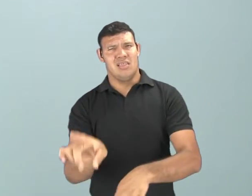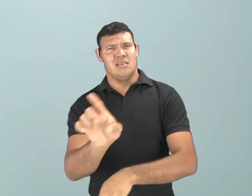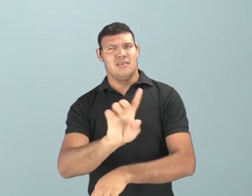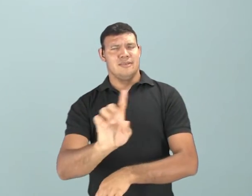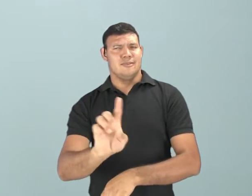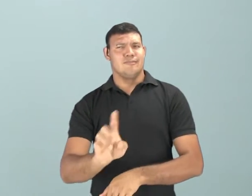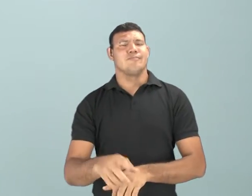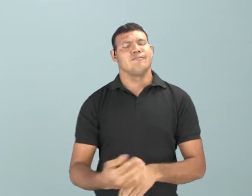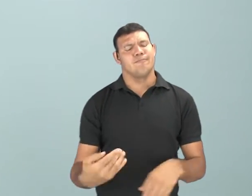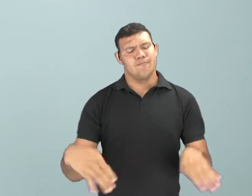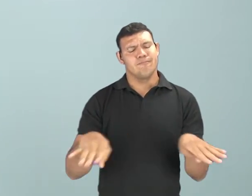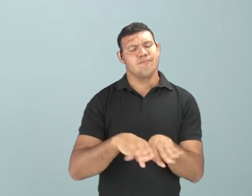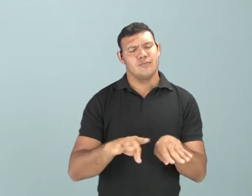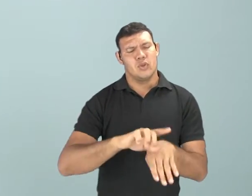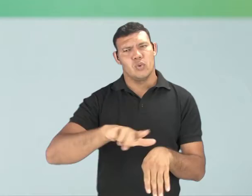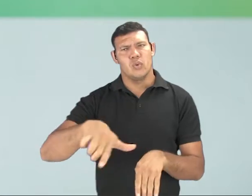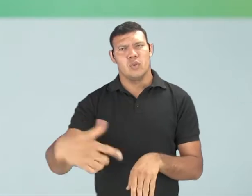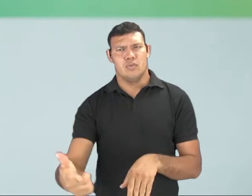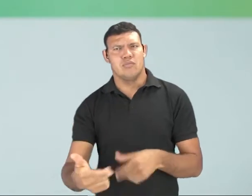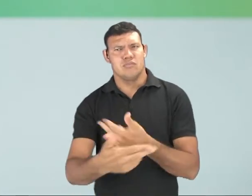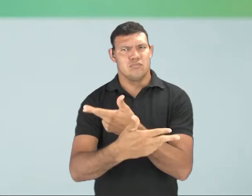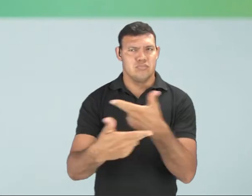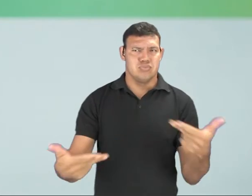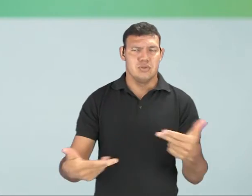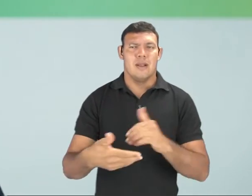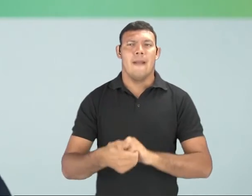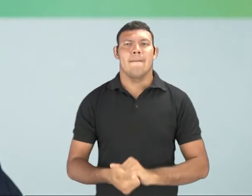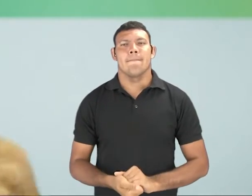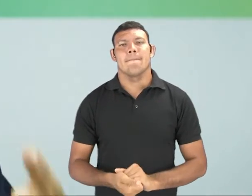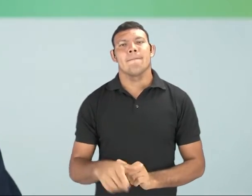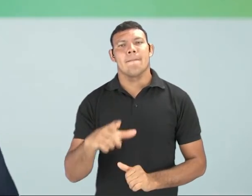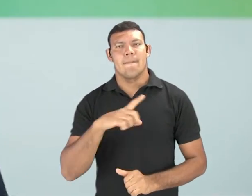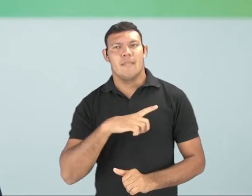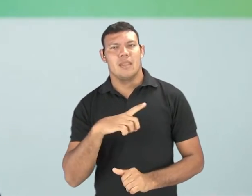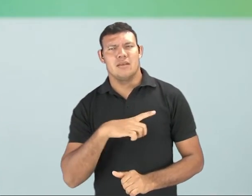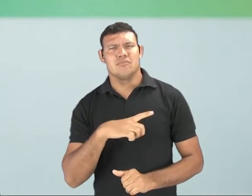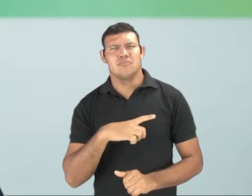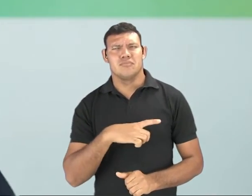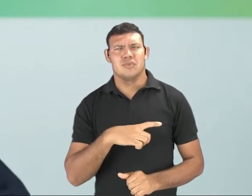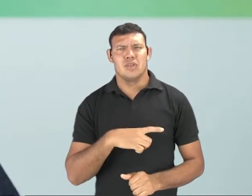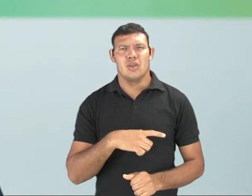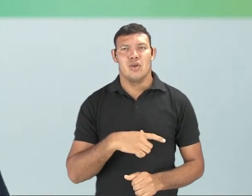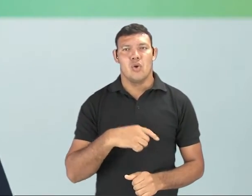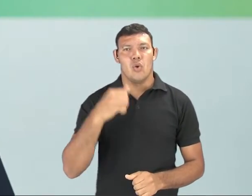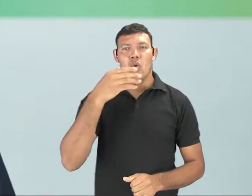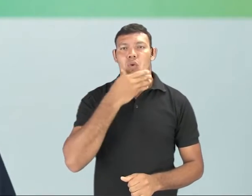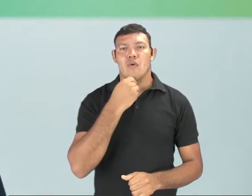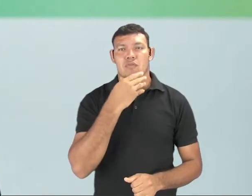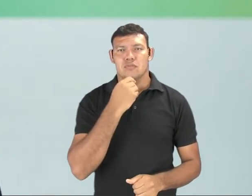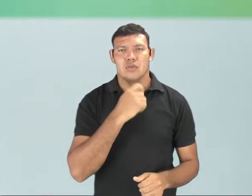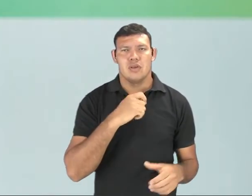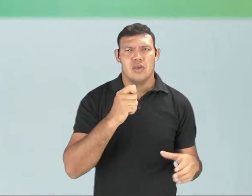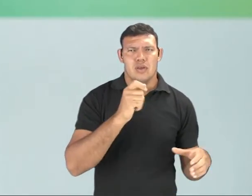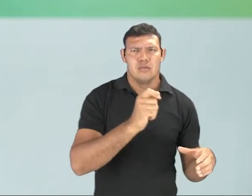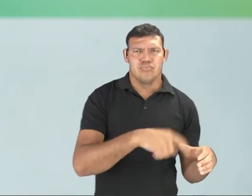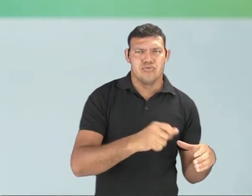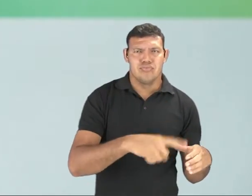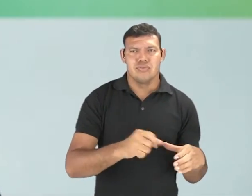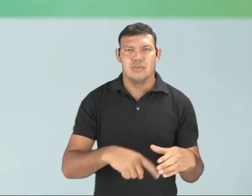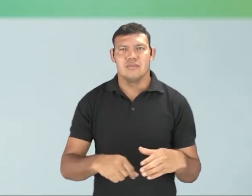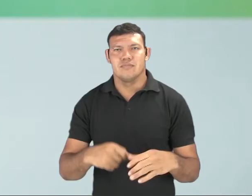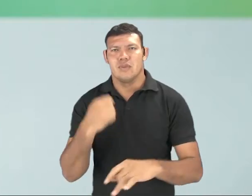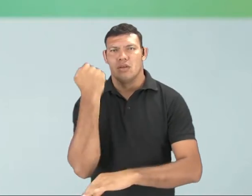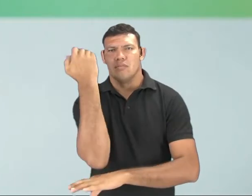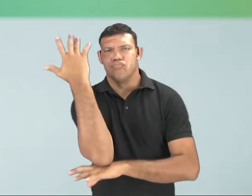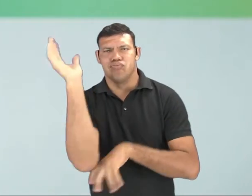além de outros produtos. Me lembro que vi uma situação que o único produtor destruiu 100 mil pés de laranja quando ele